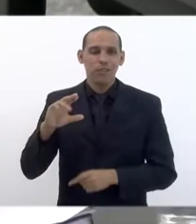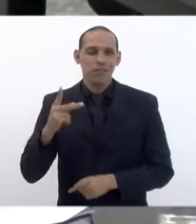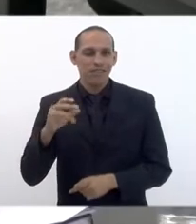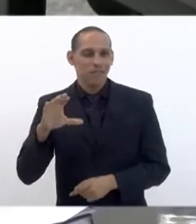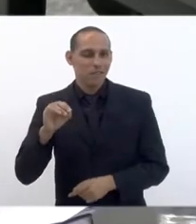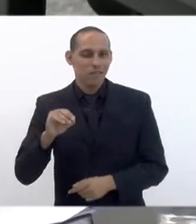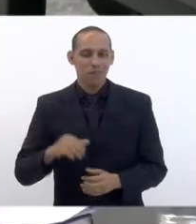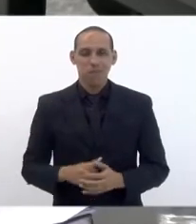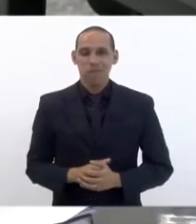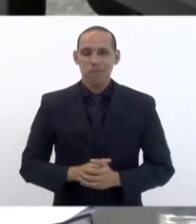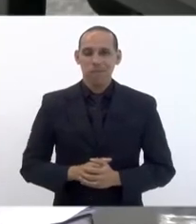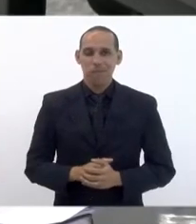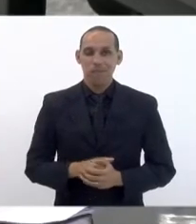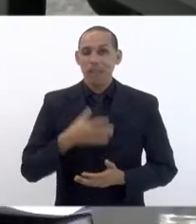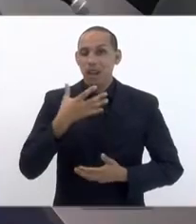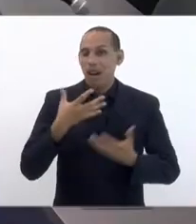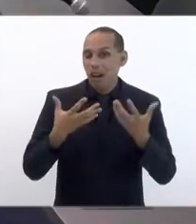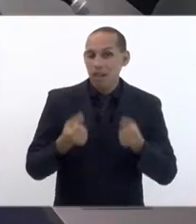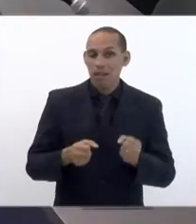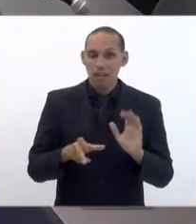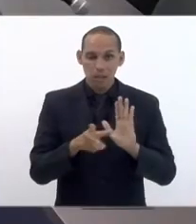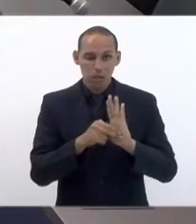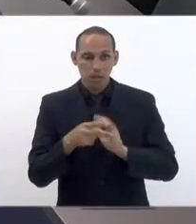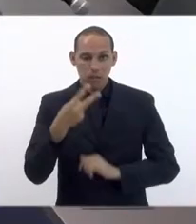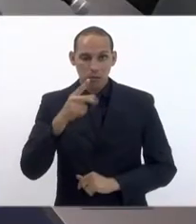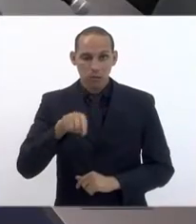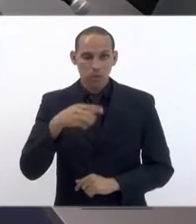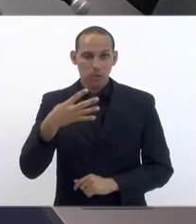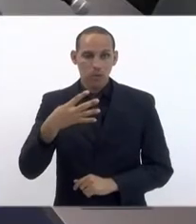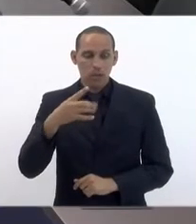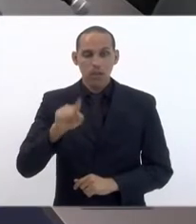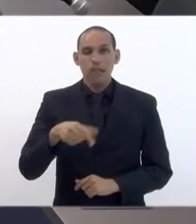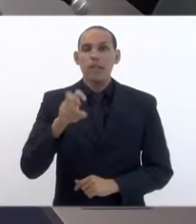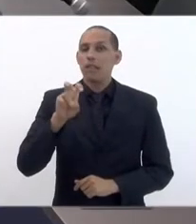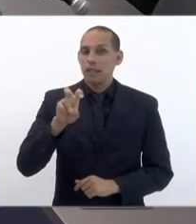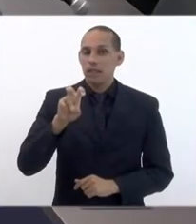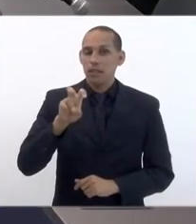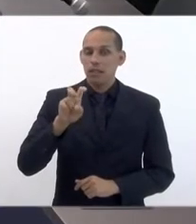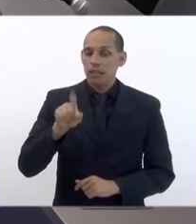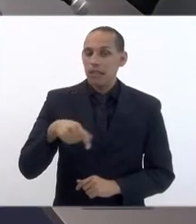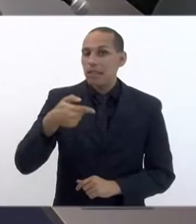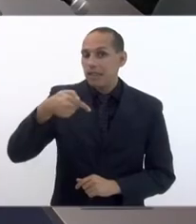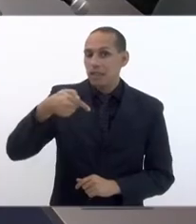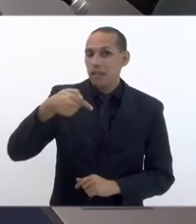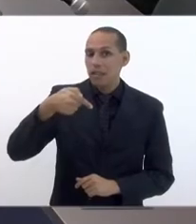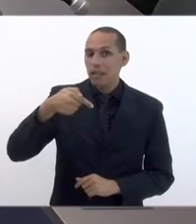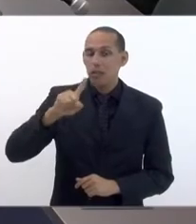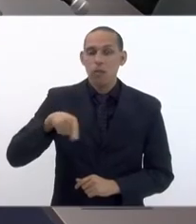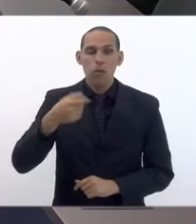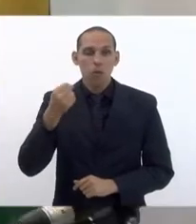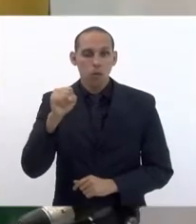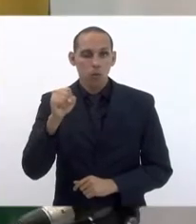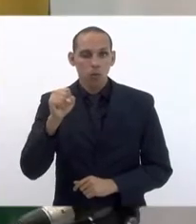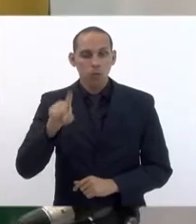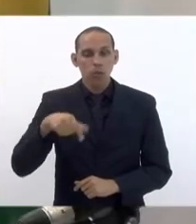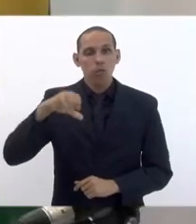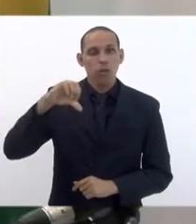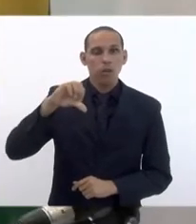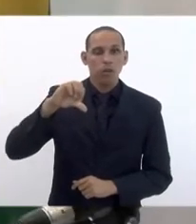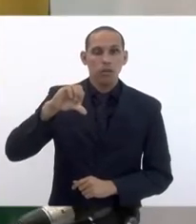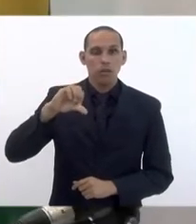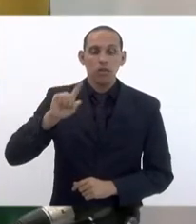dele. Favorável às emendas 2, 4, 5, 7, 8,